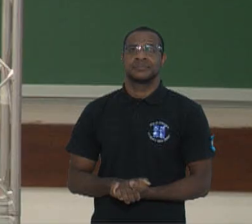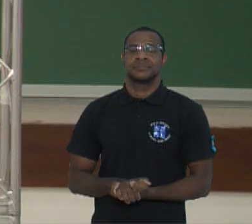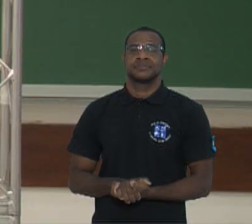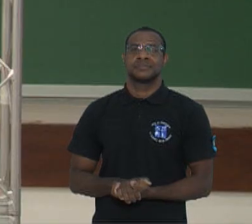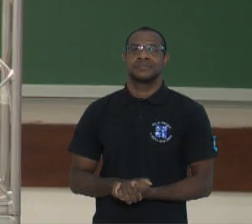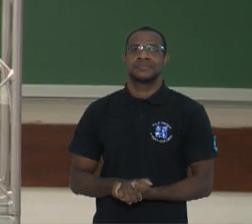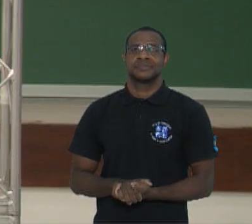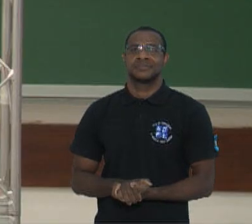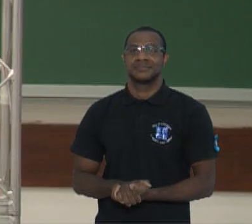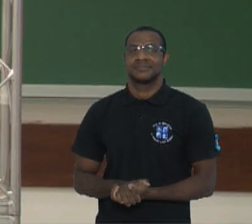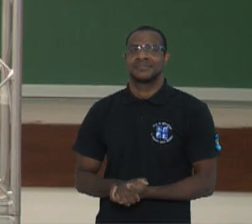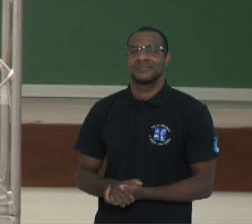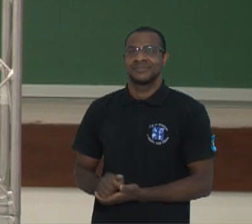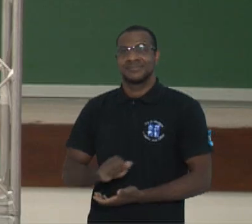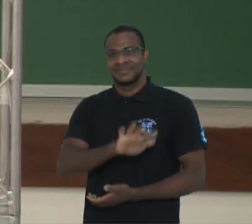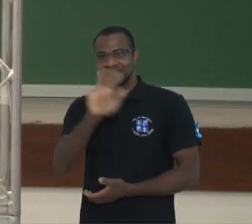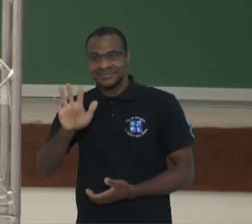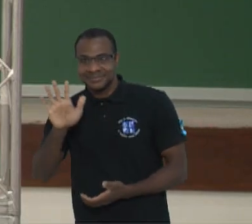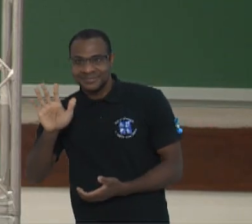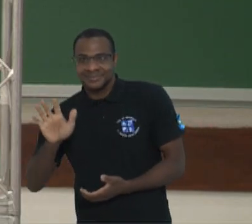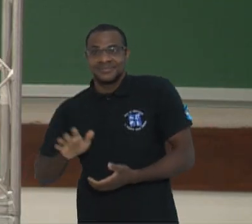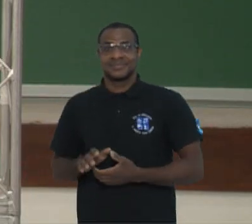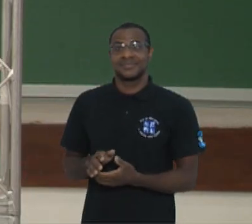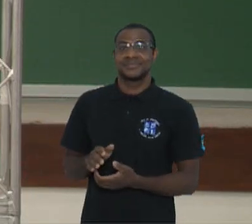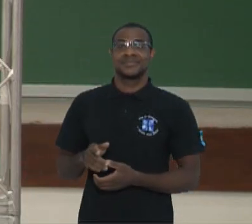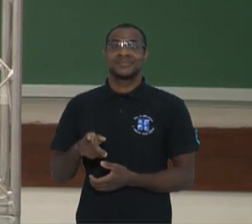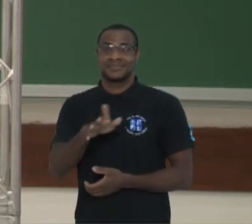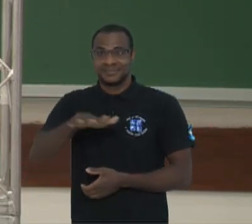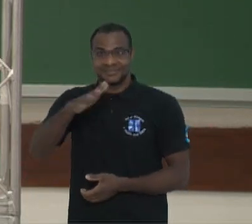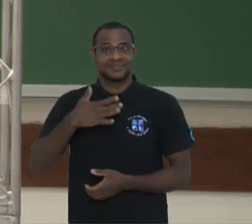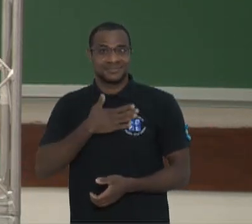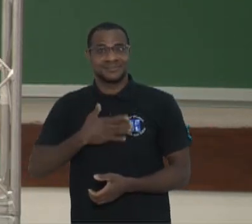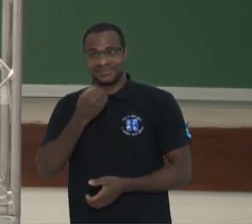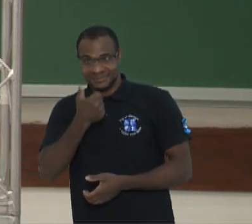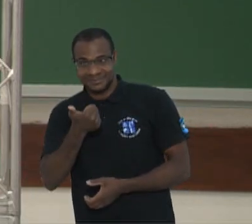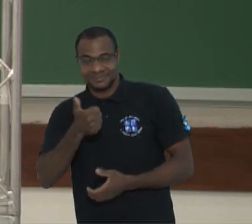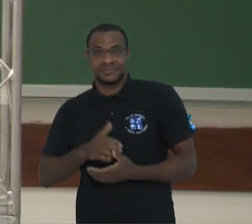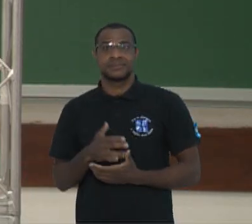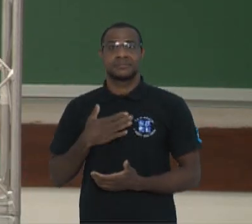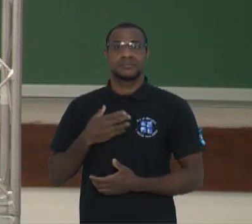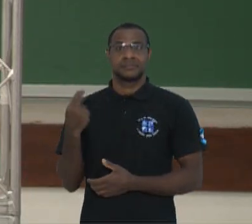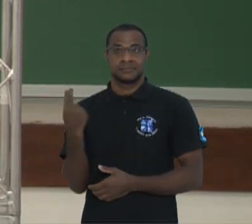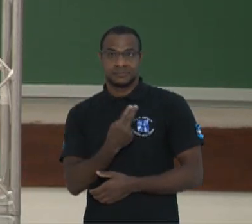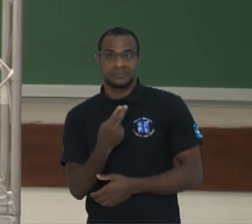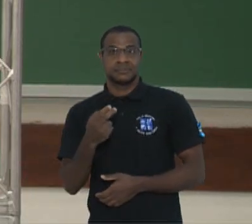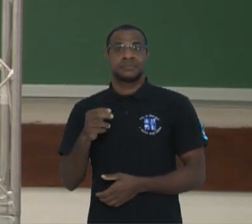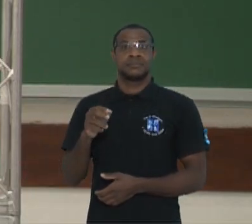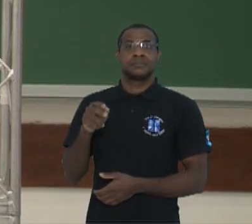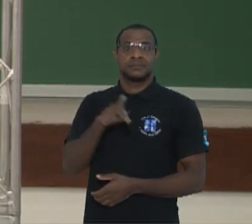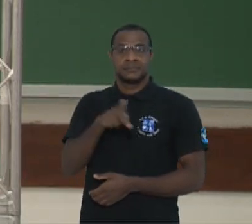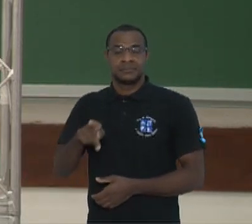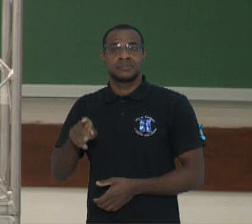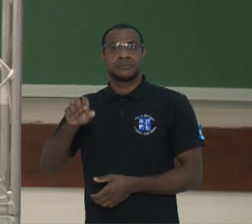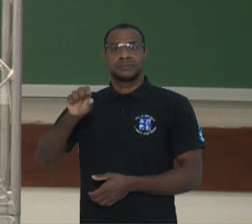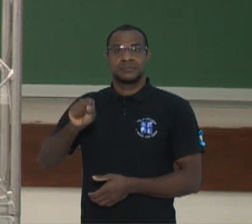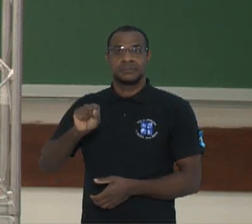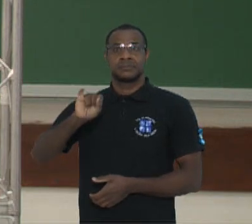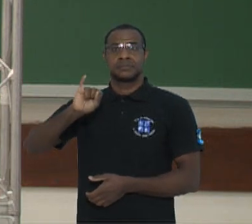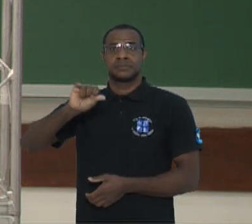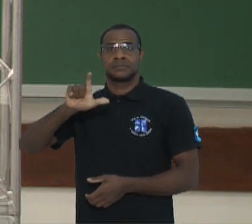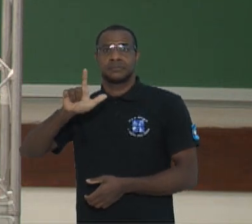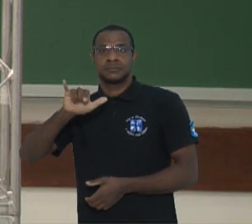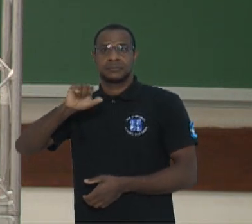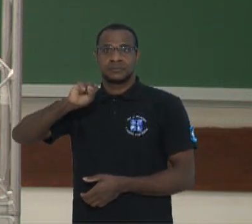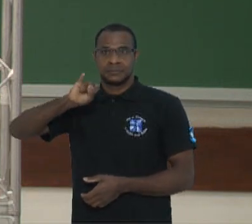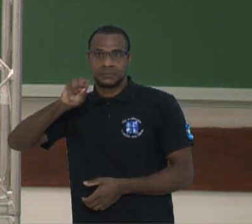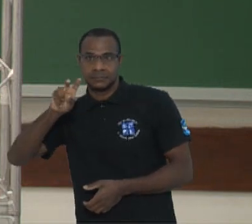Hi everyone! Espero que todos vocês estejam bem. Meu nome é professor Silvio e nós vamos para a nossa próxima aula. Lembrando,